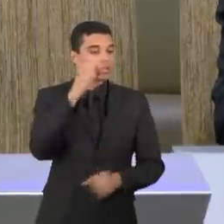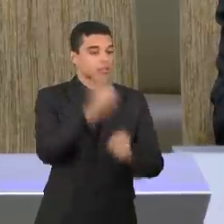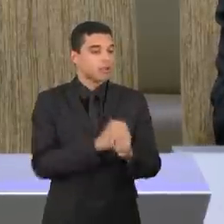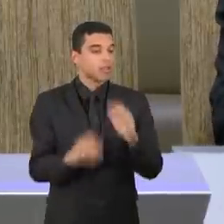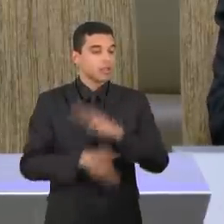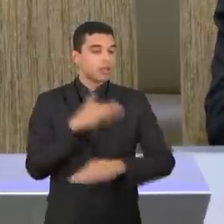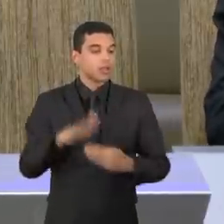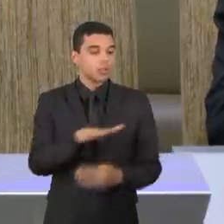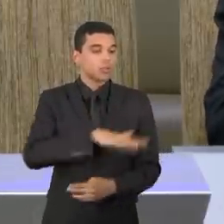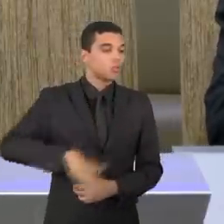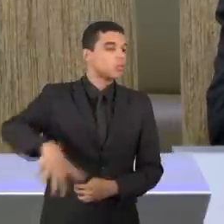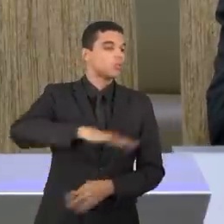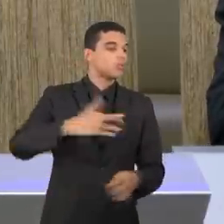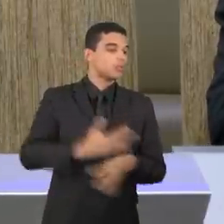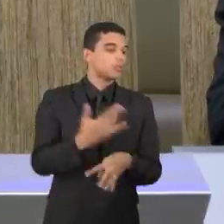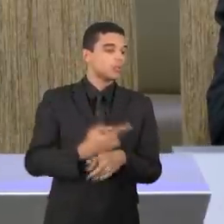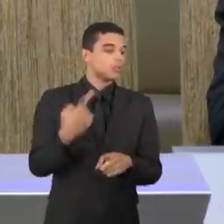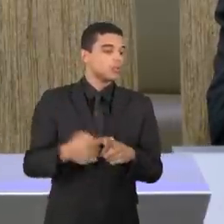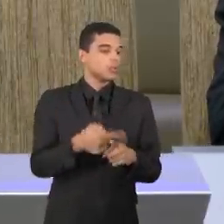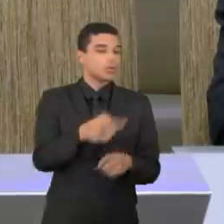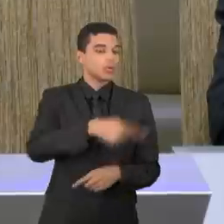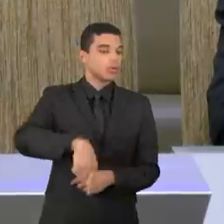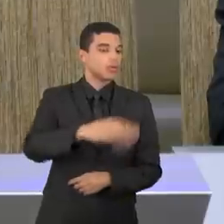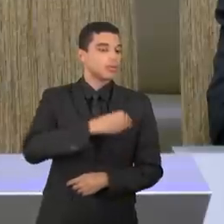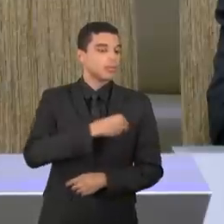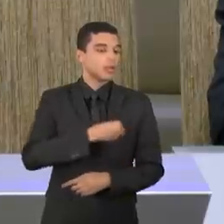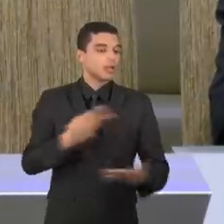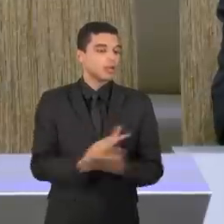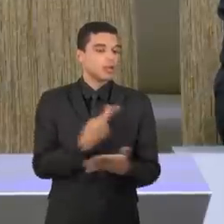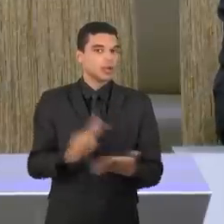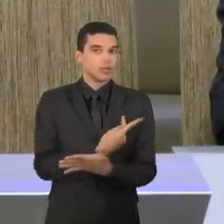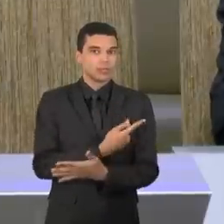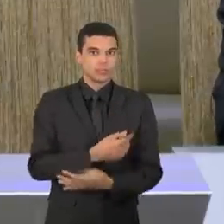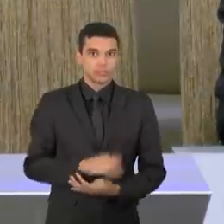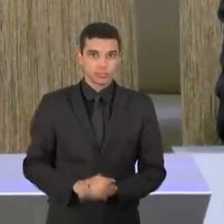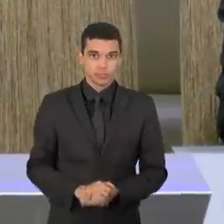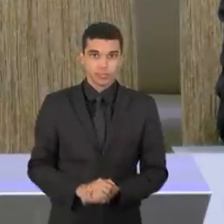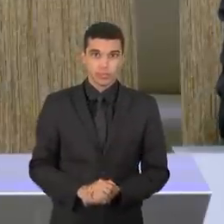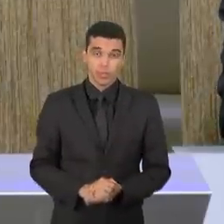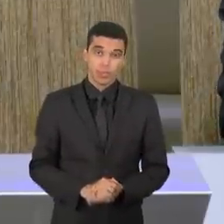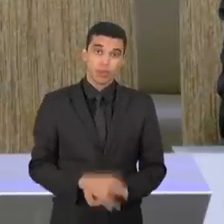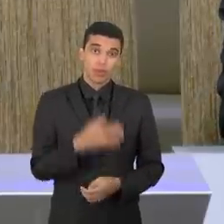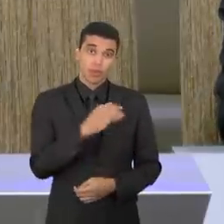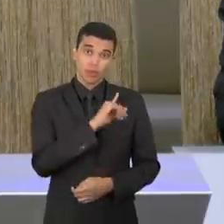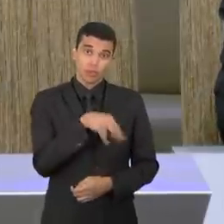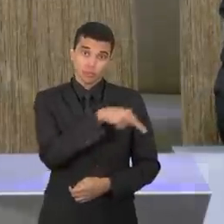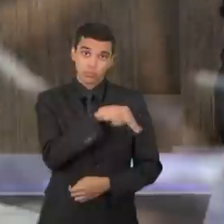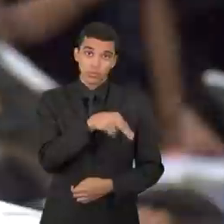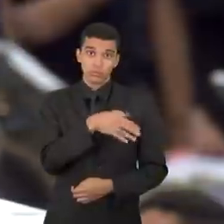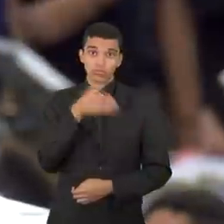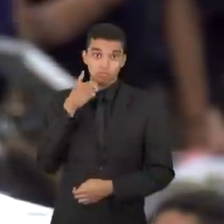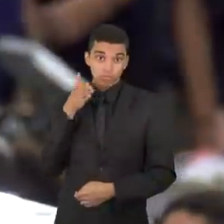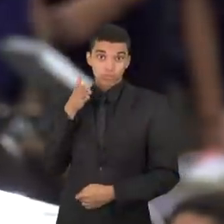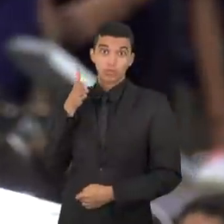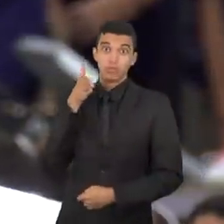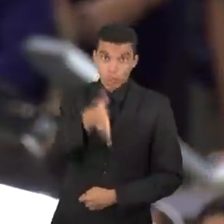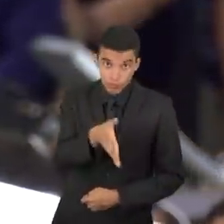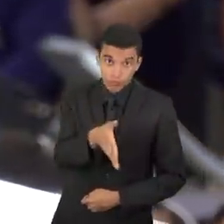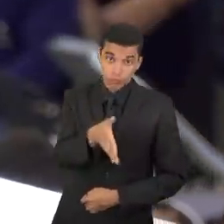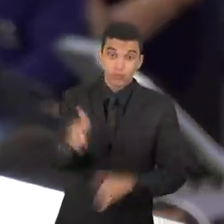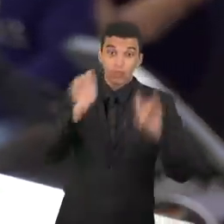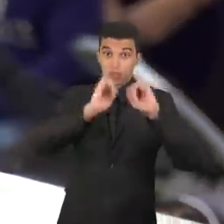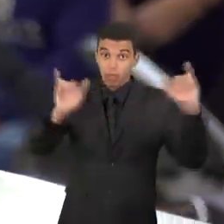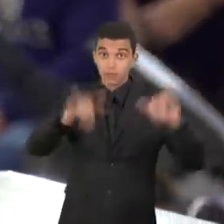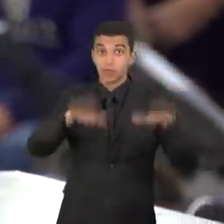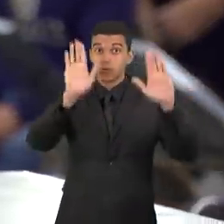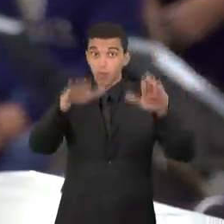mas os homens e os animais estarão cobertos de pano e de saco e clamarão fortemente a Deus,